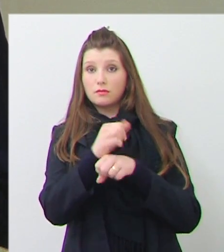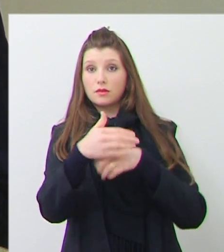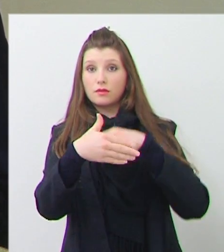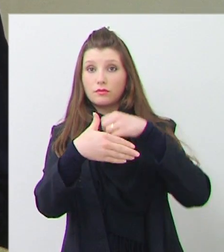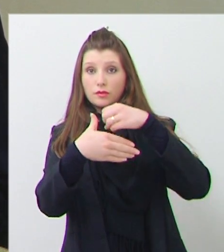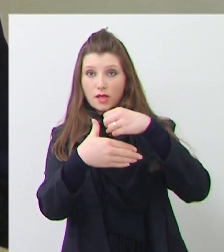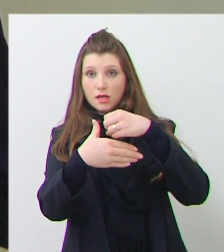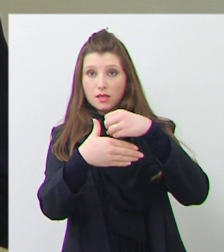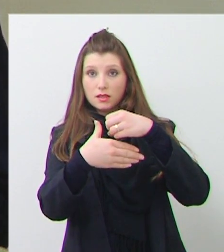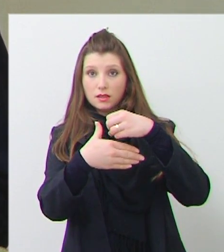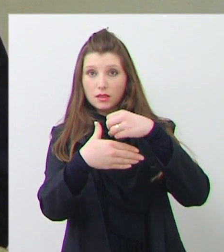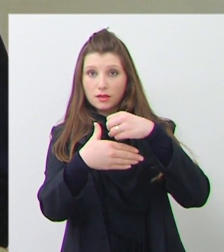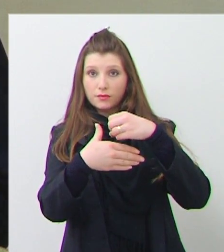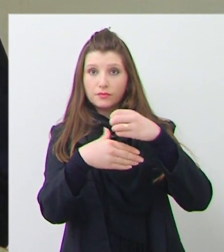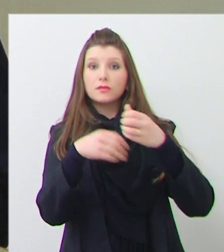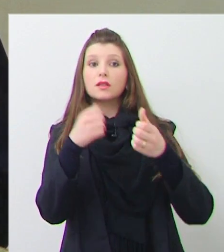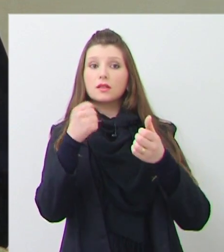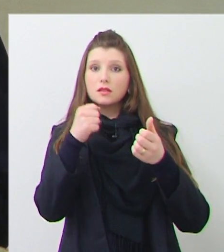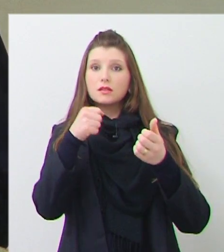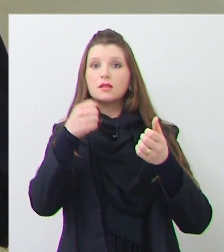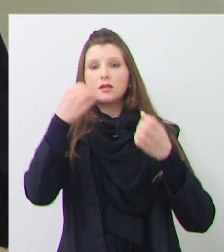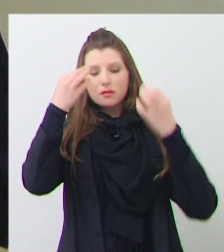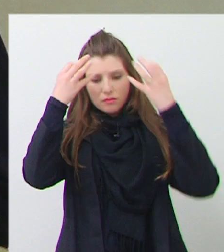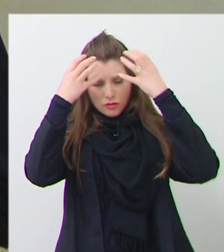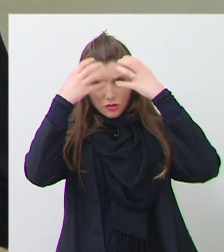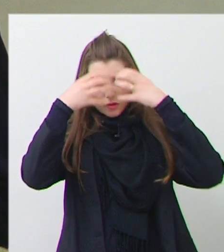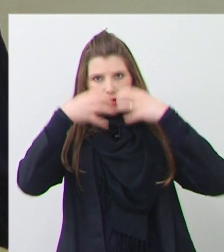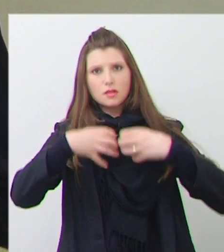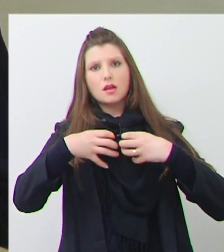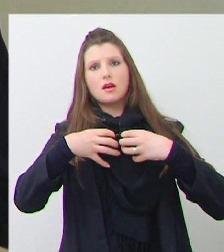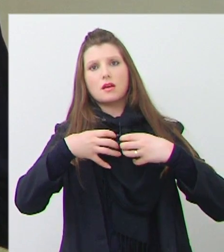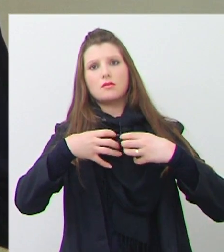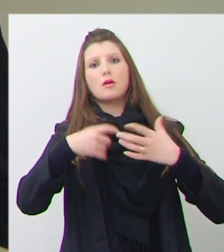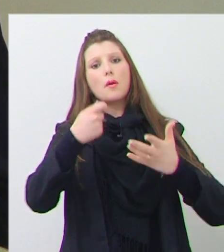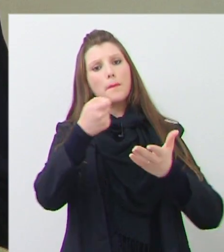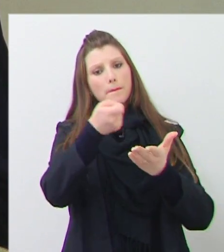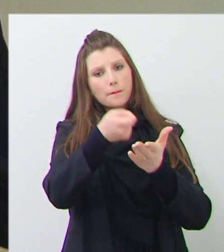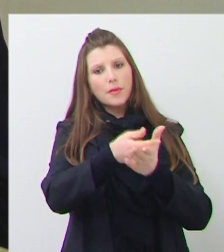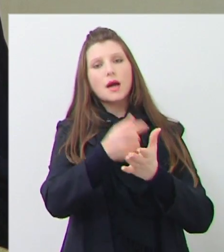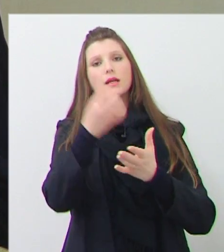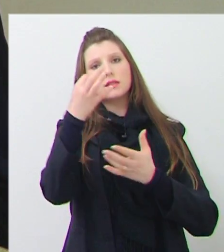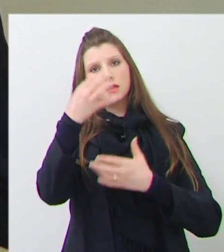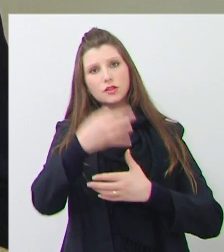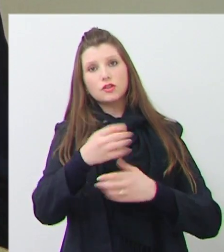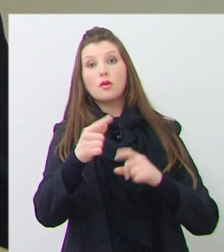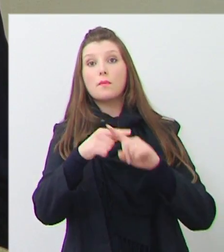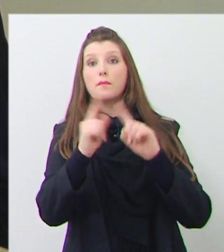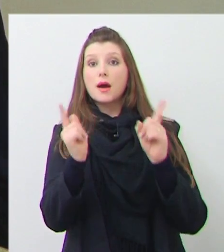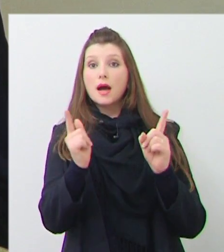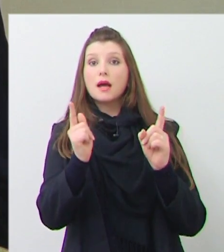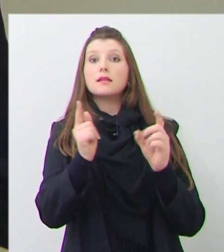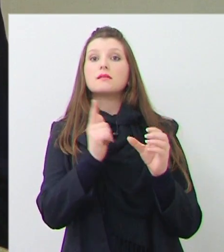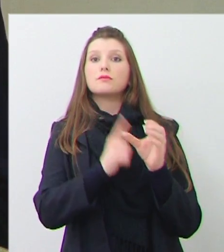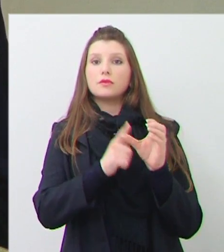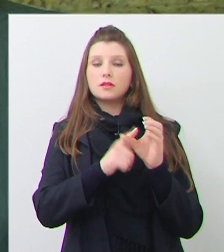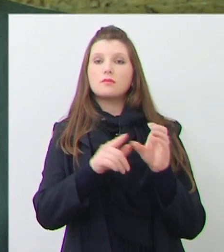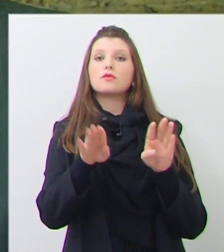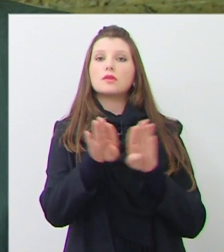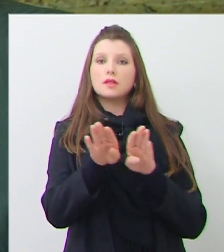cumpra com seu papel, mas que o governo municipal também cumpra com papel